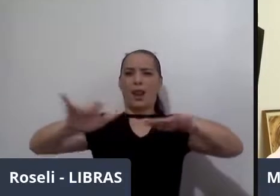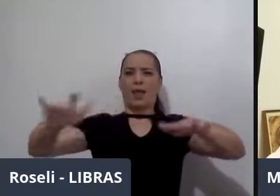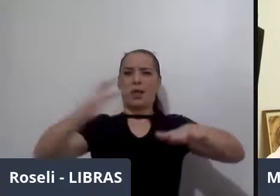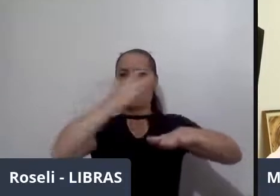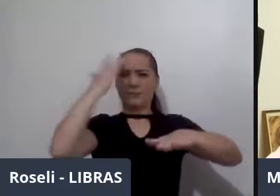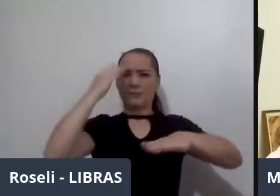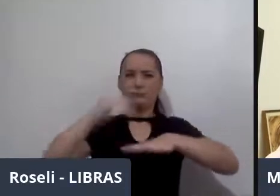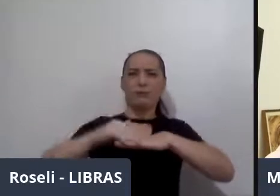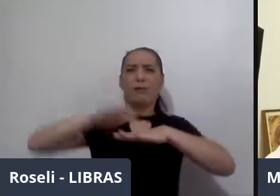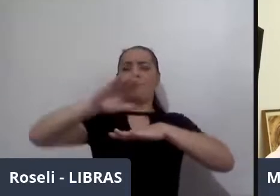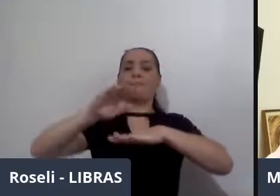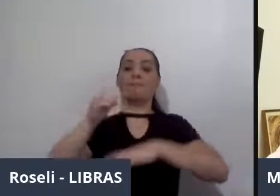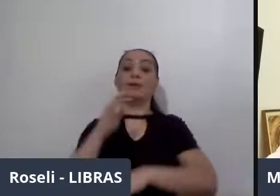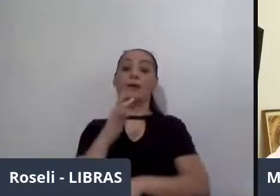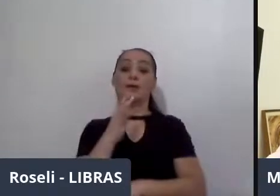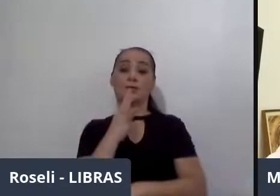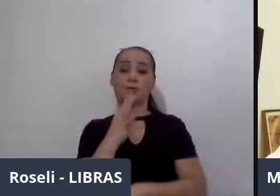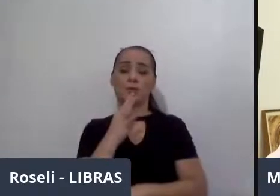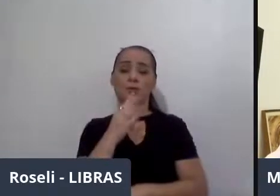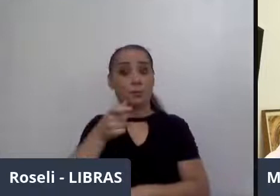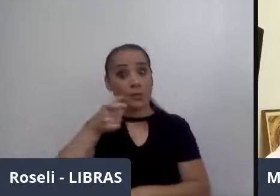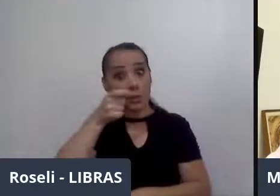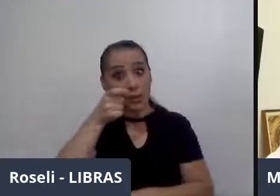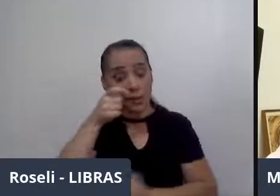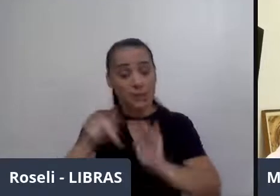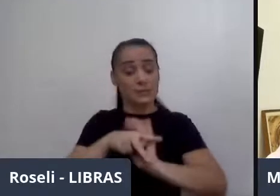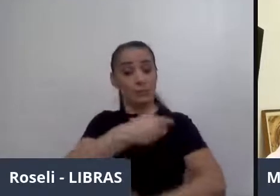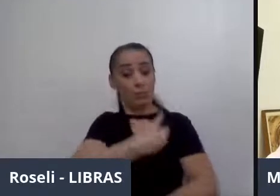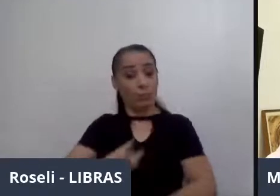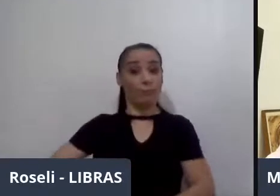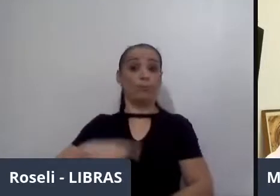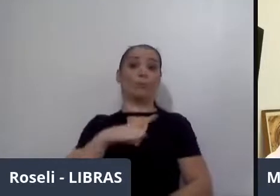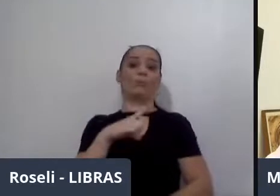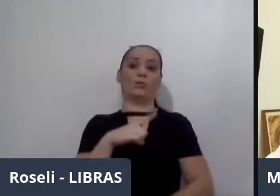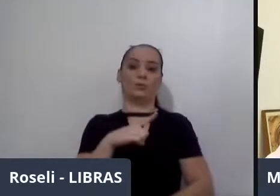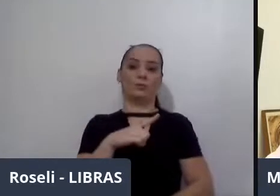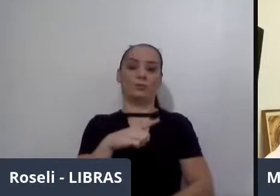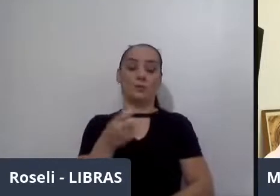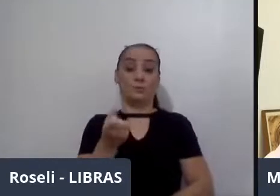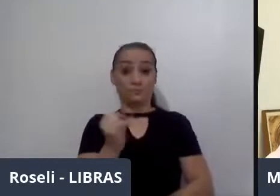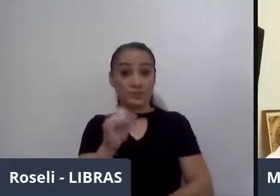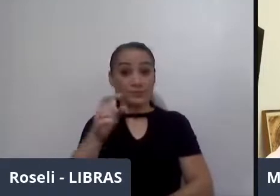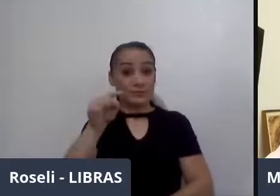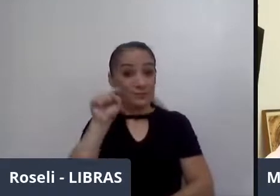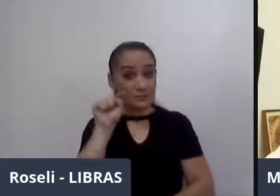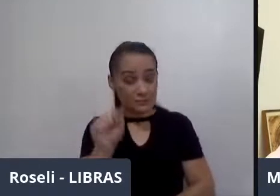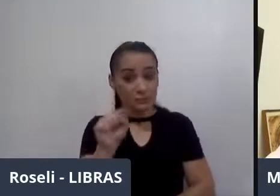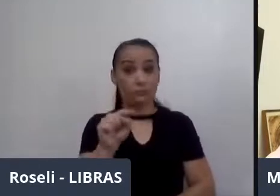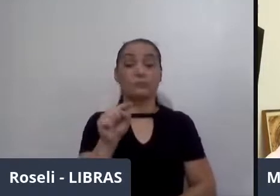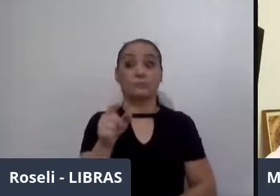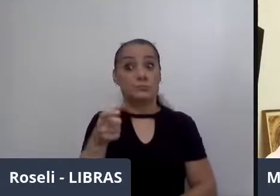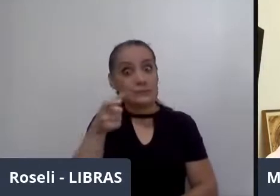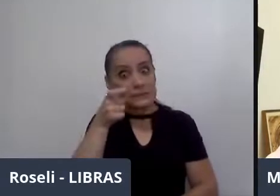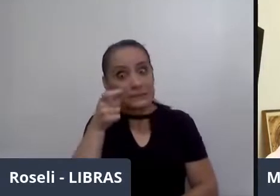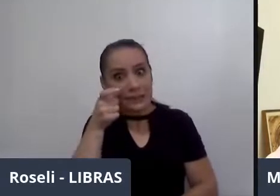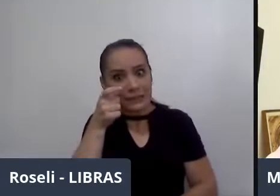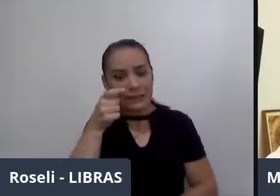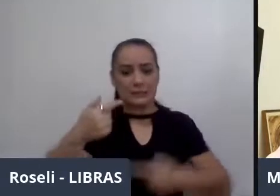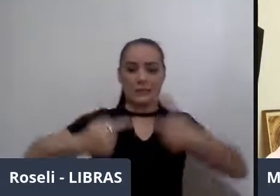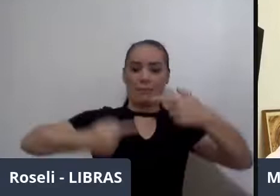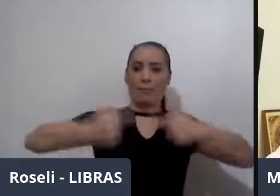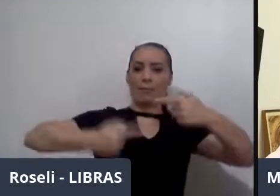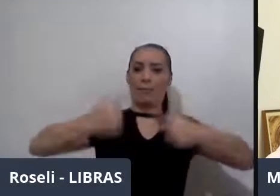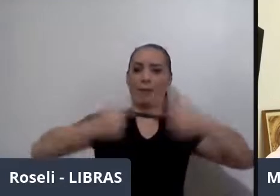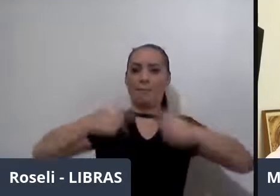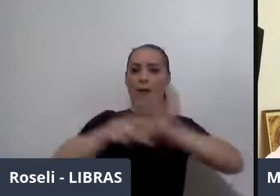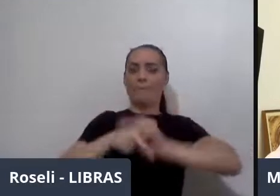pessoas, o que é de interesse, de fato, público. Caso você tenha interesse em acompanhar mais debates de interesse